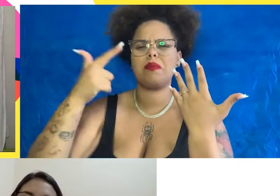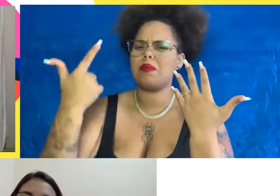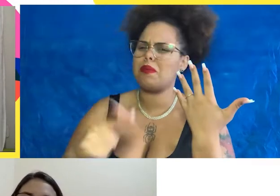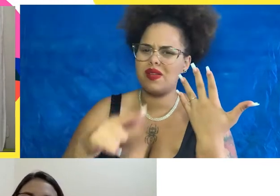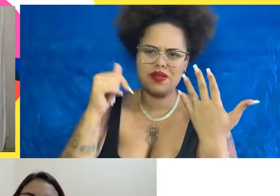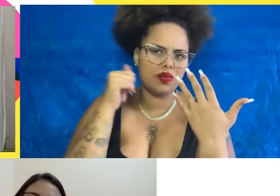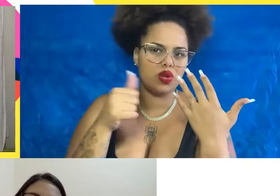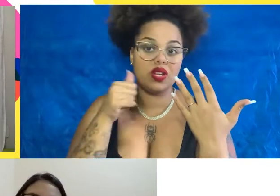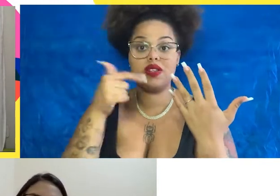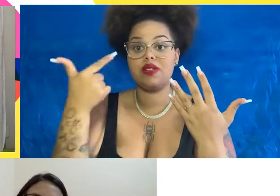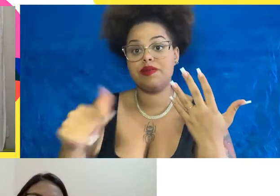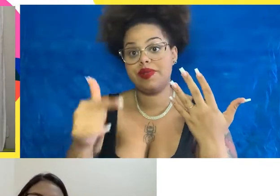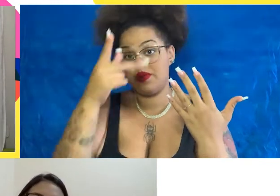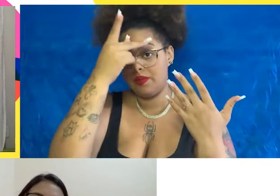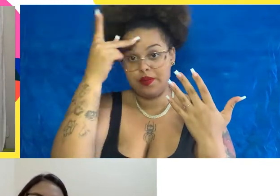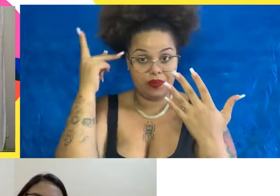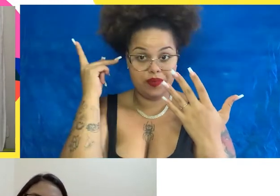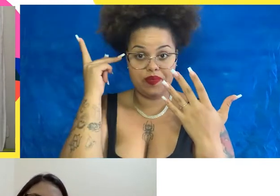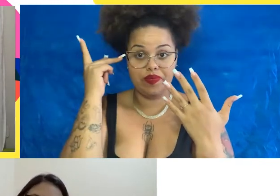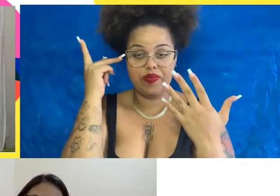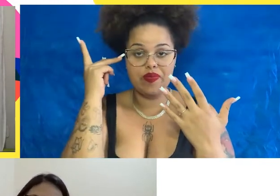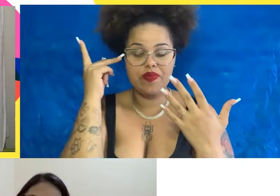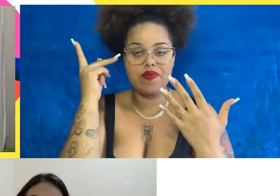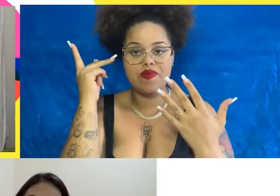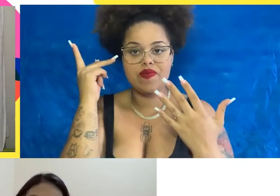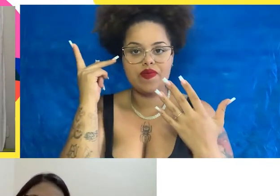vez mais pessoas